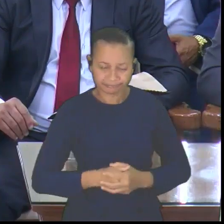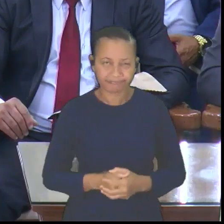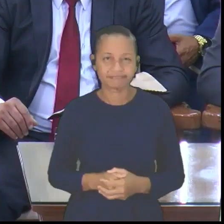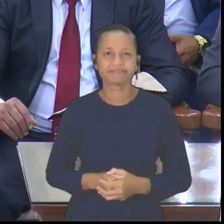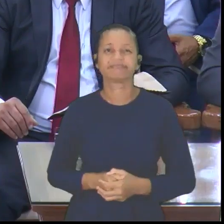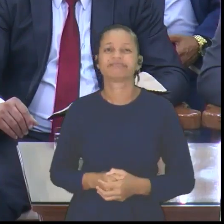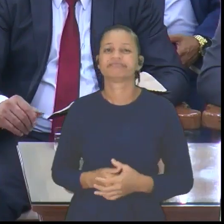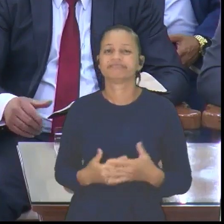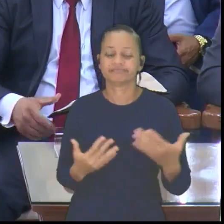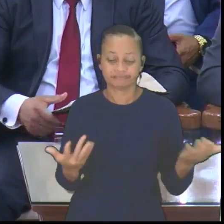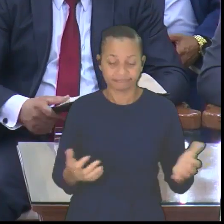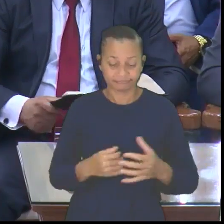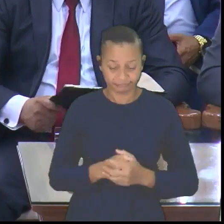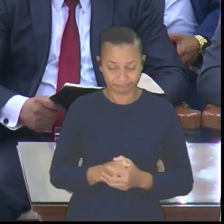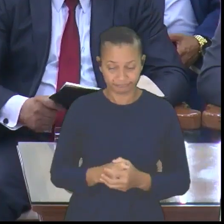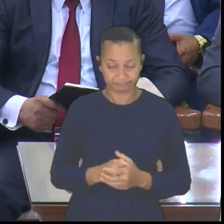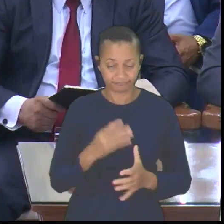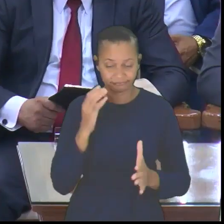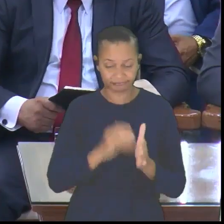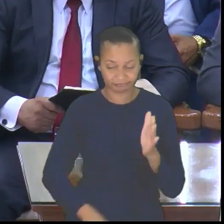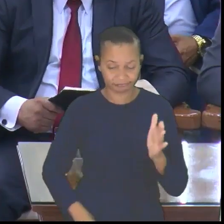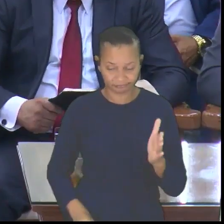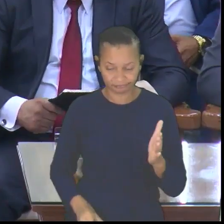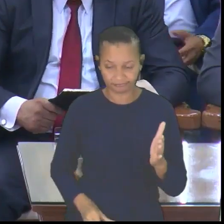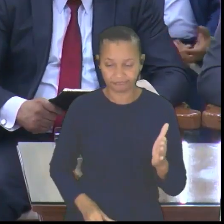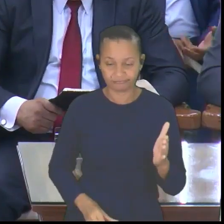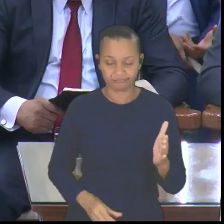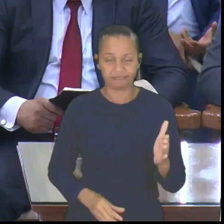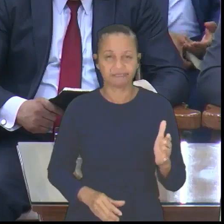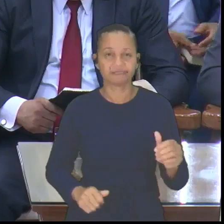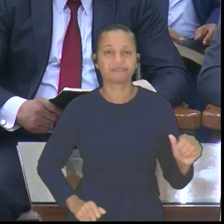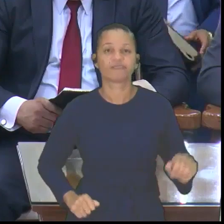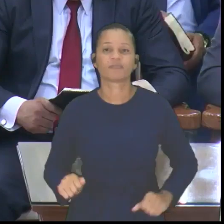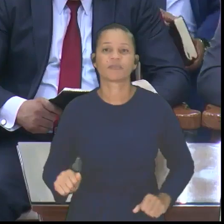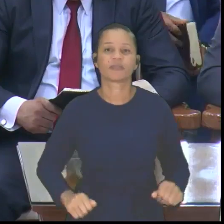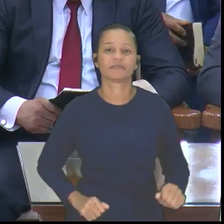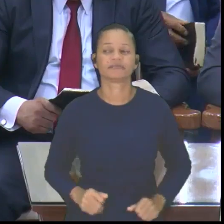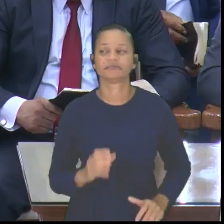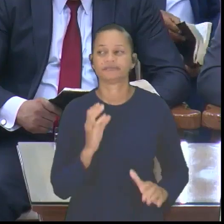Olha aí o capítulo, Atos capítulo